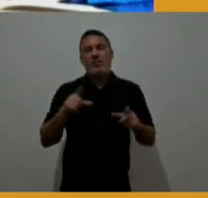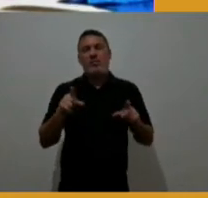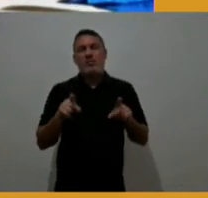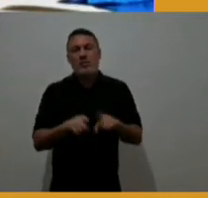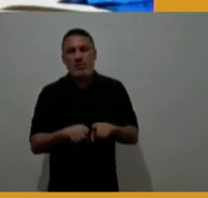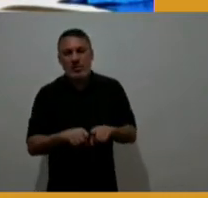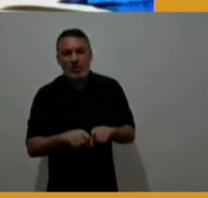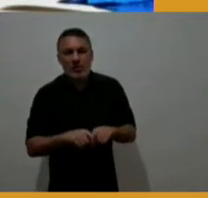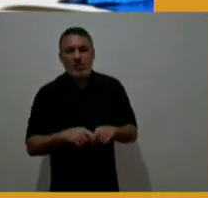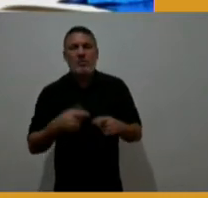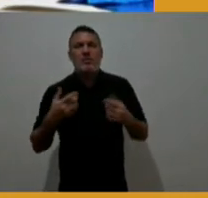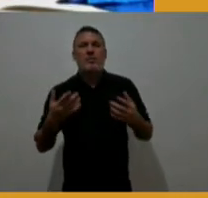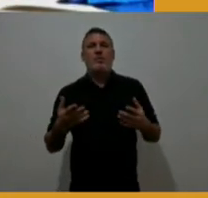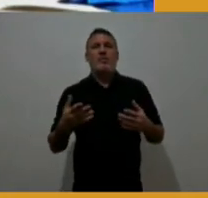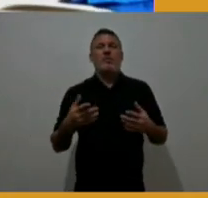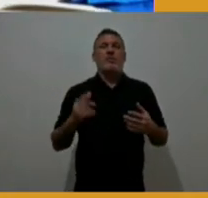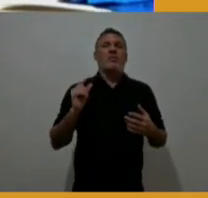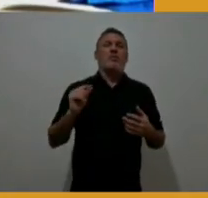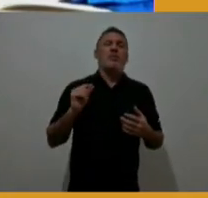saímos